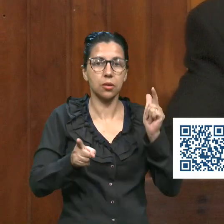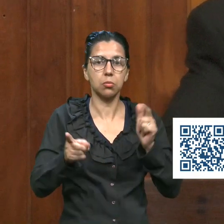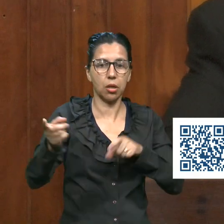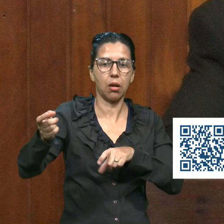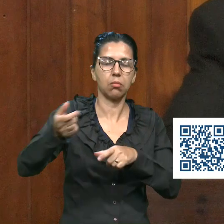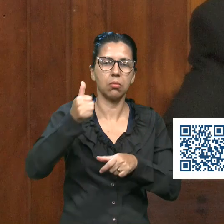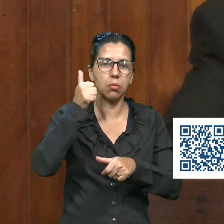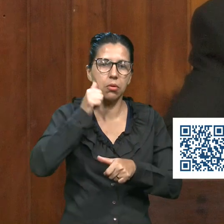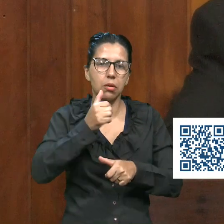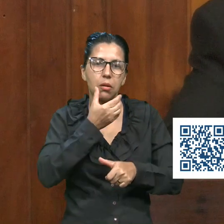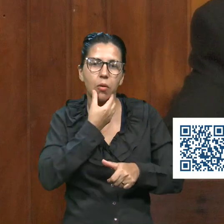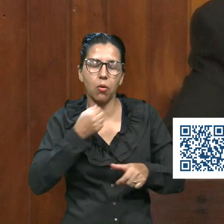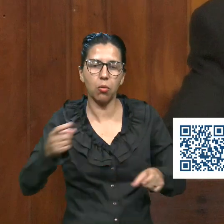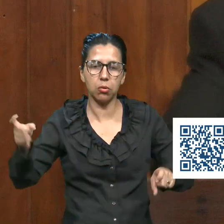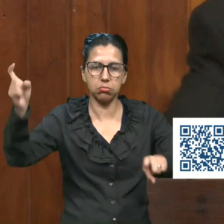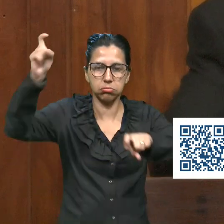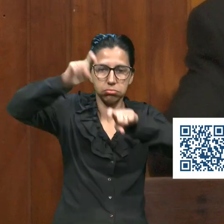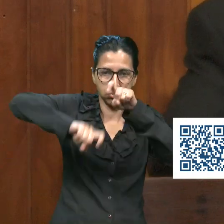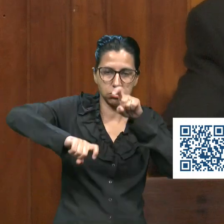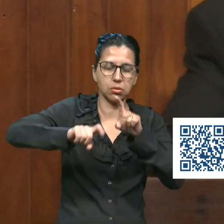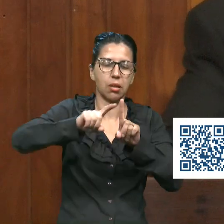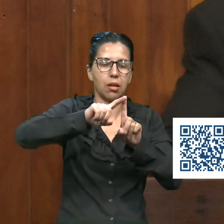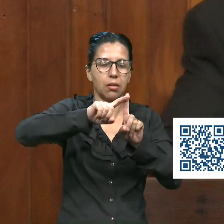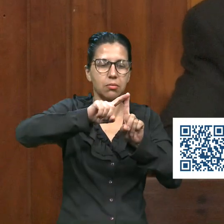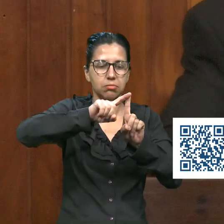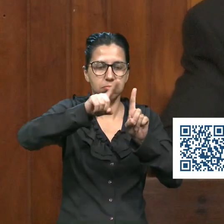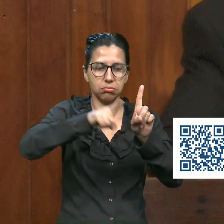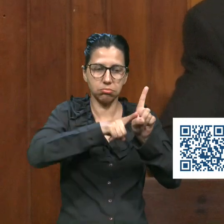já existe. Então,